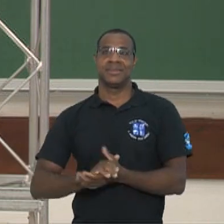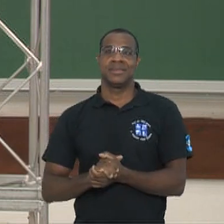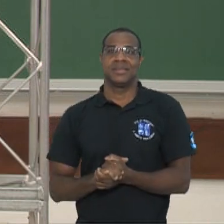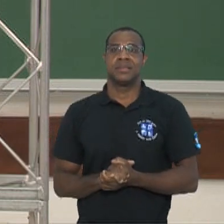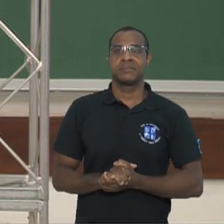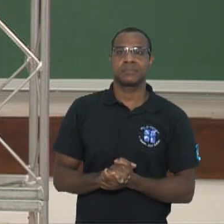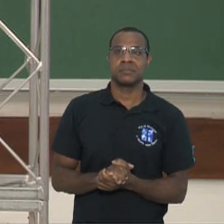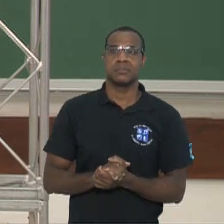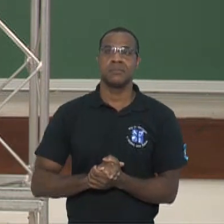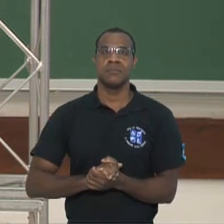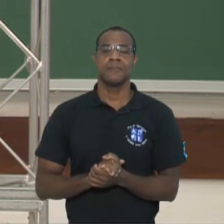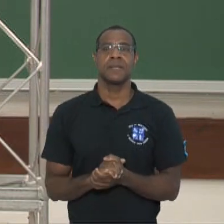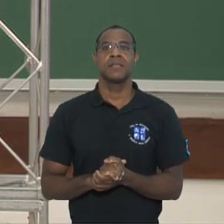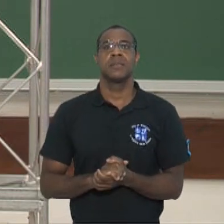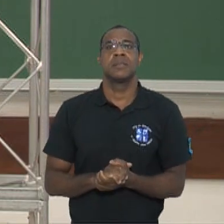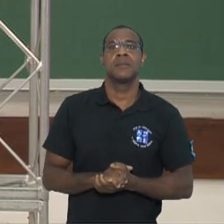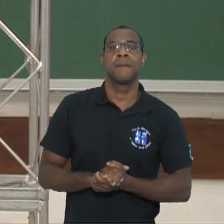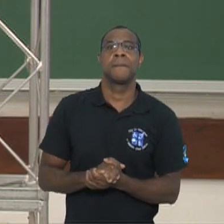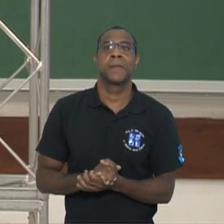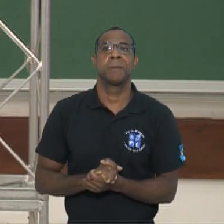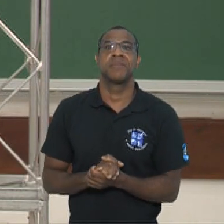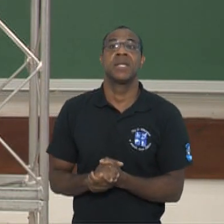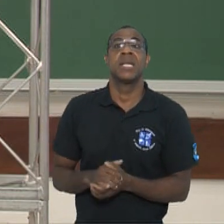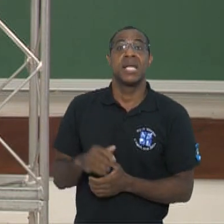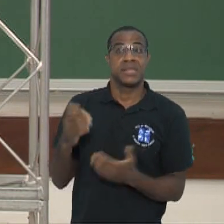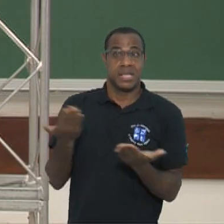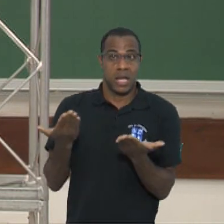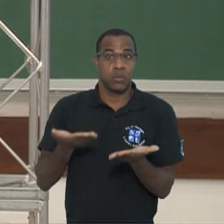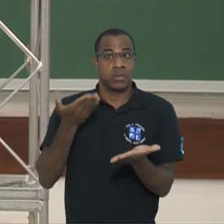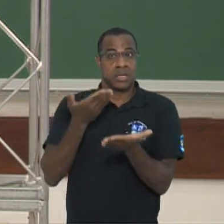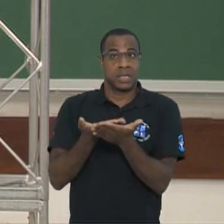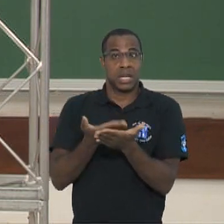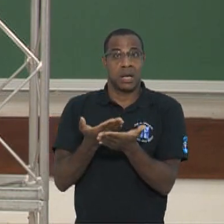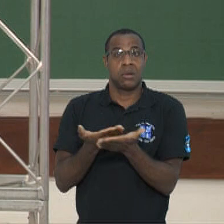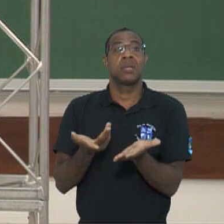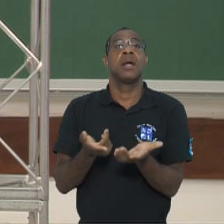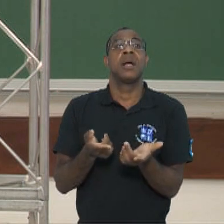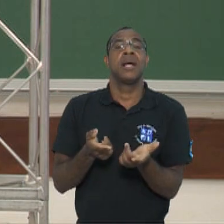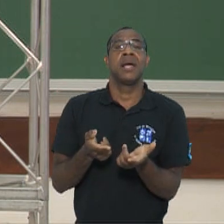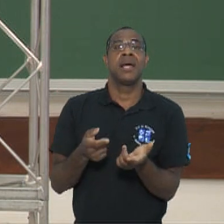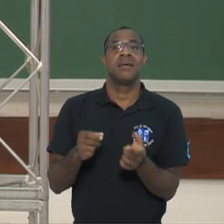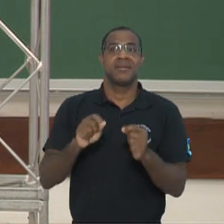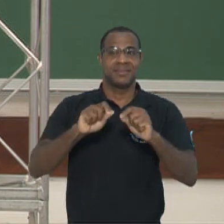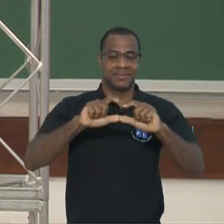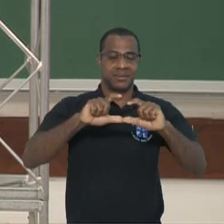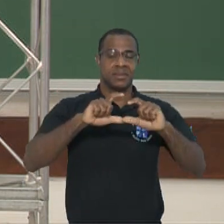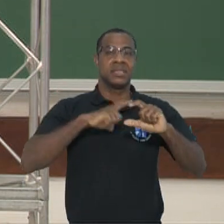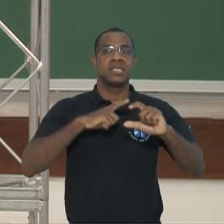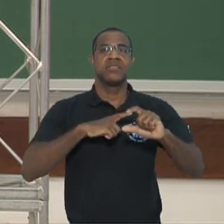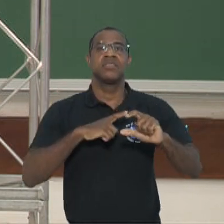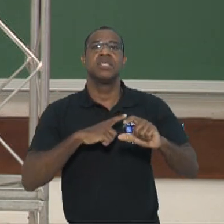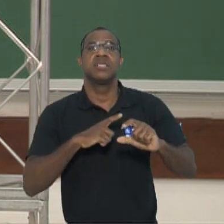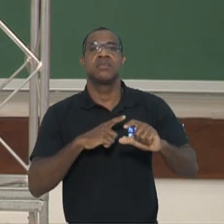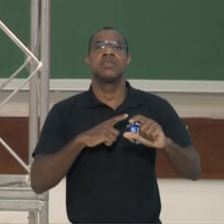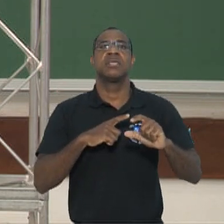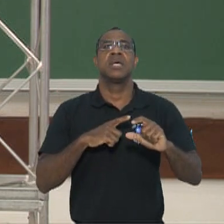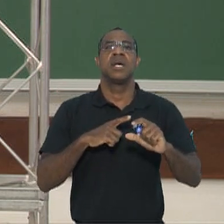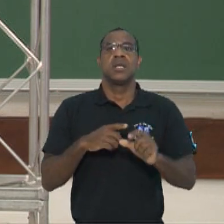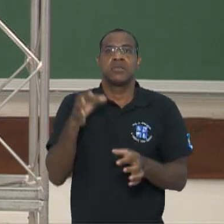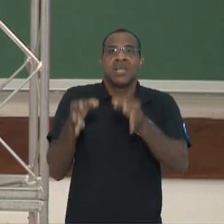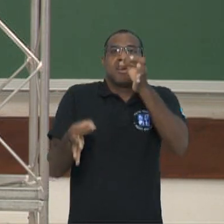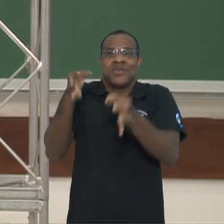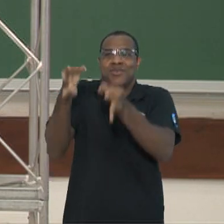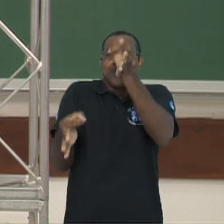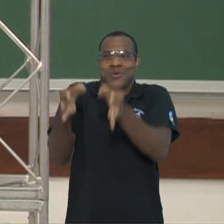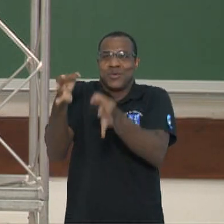número 29, nós estamos na aula 30. E nessa aula, nós tínhamos colocado lá naquele tribunal de Anubis, que tinha lá o julgamento do peso do